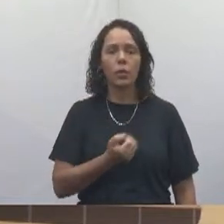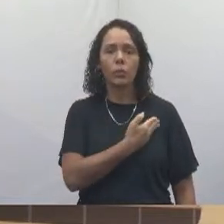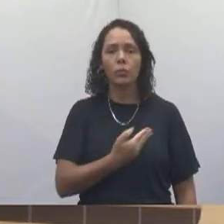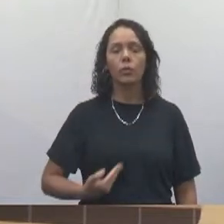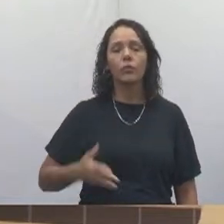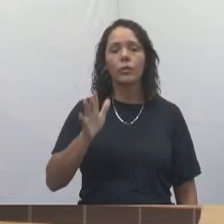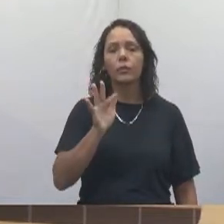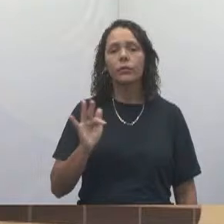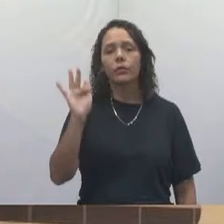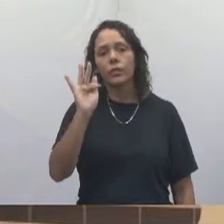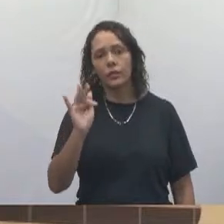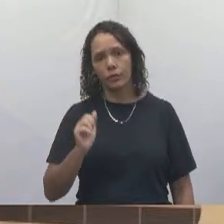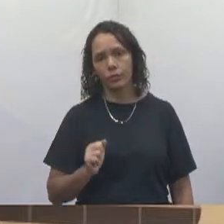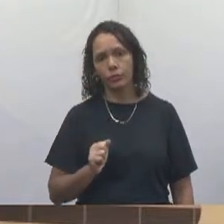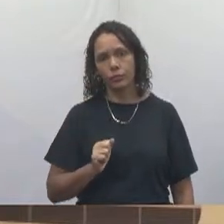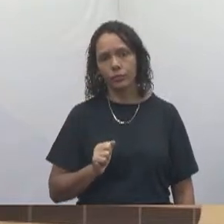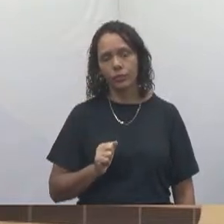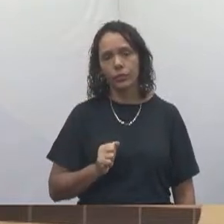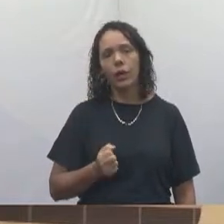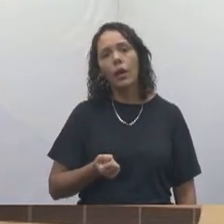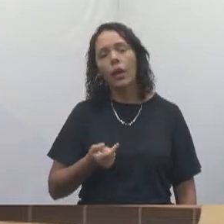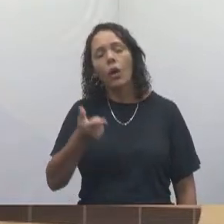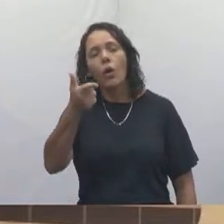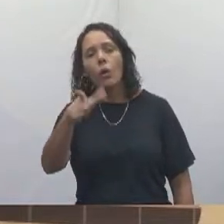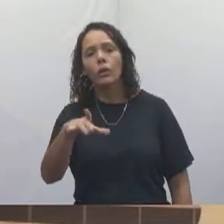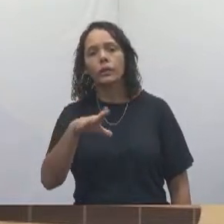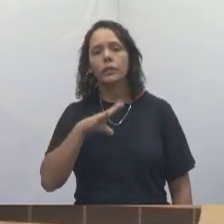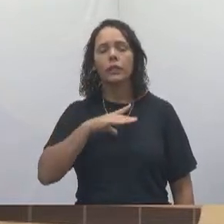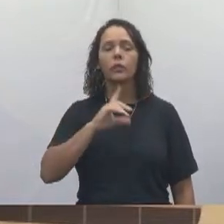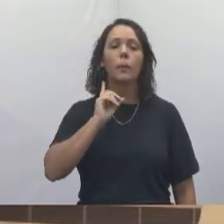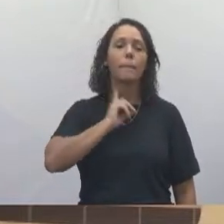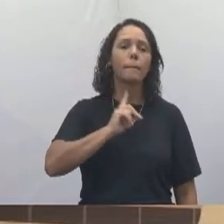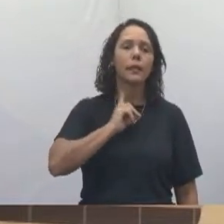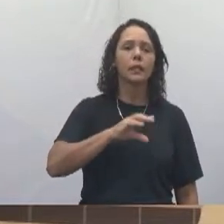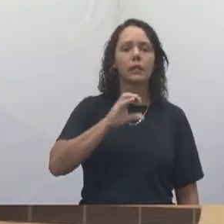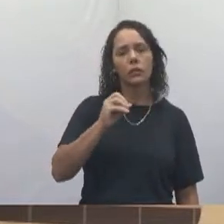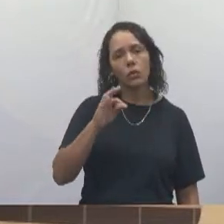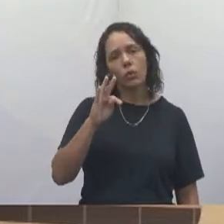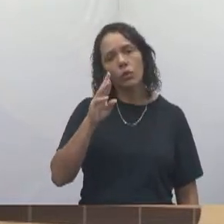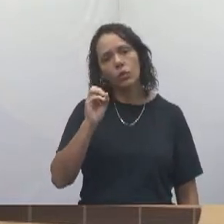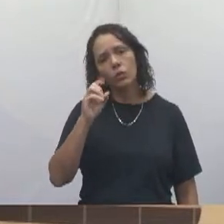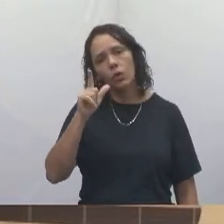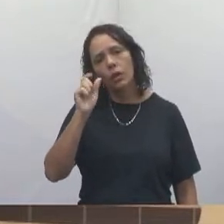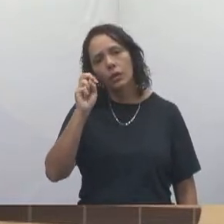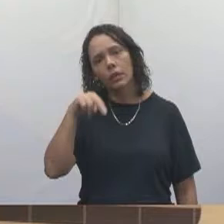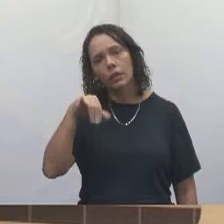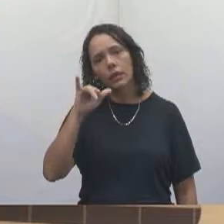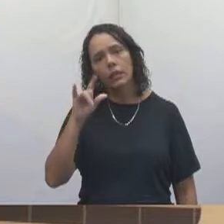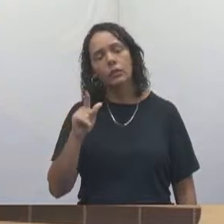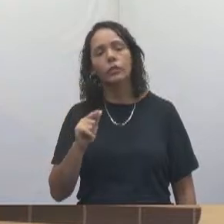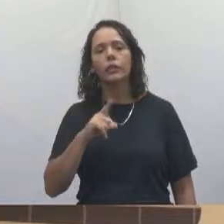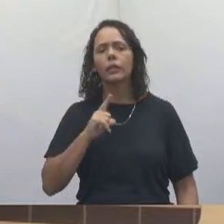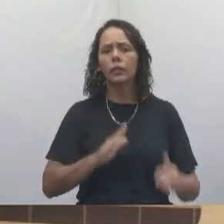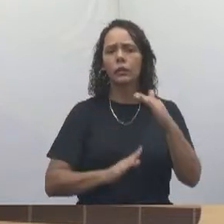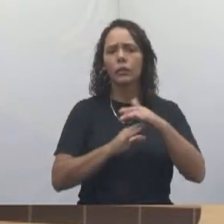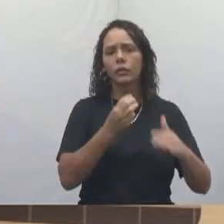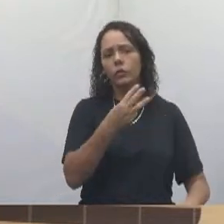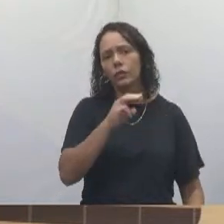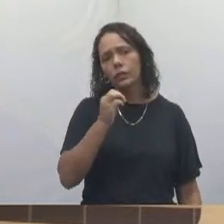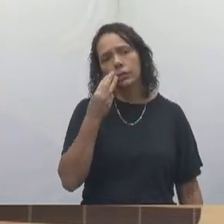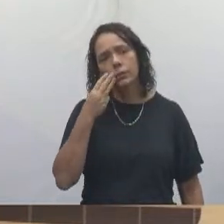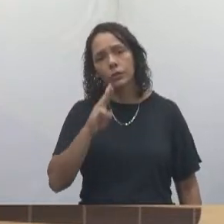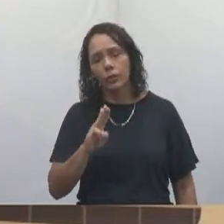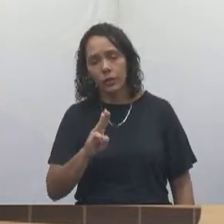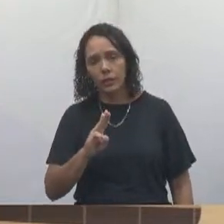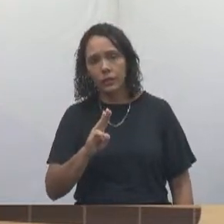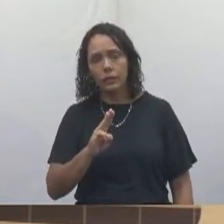federal? A cidade de Hortolândia, que tem como teto de recursos federais 30 milhões, além dos